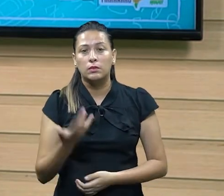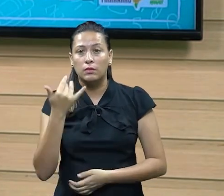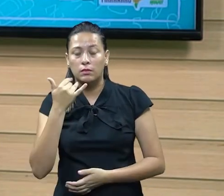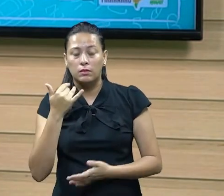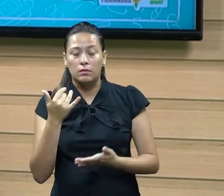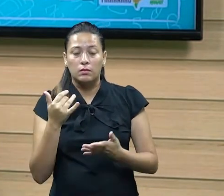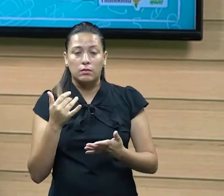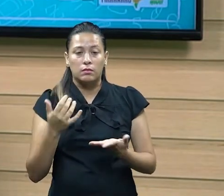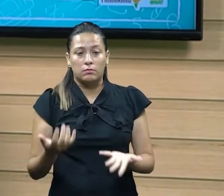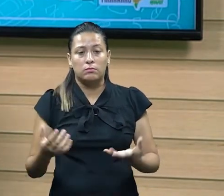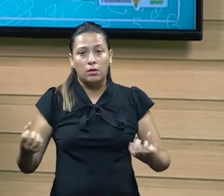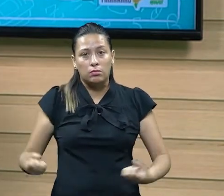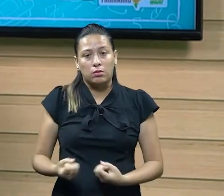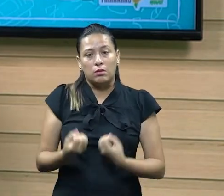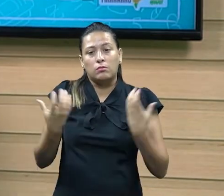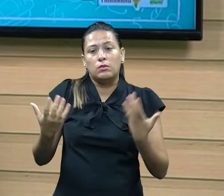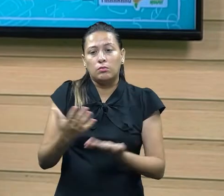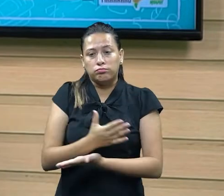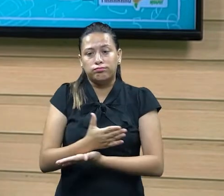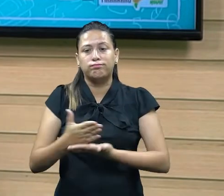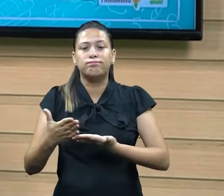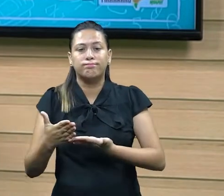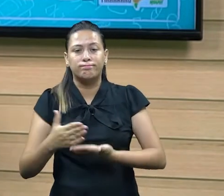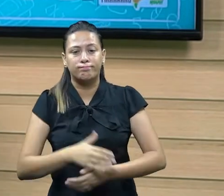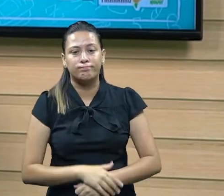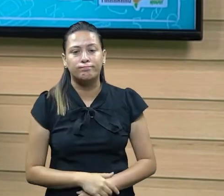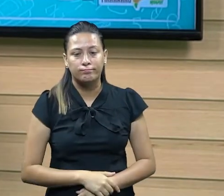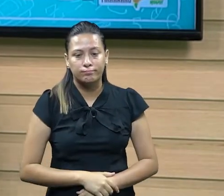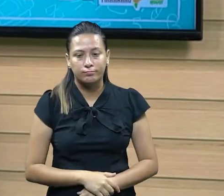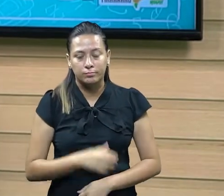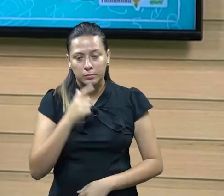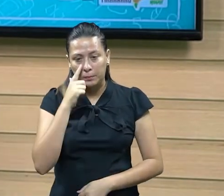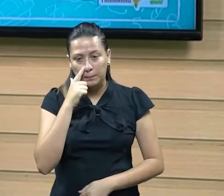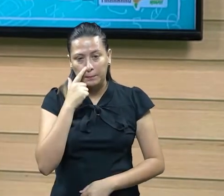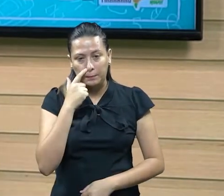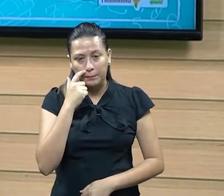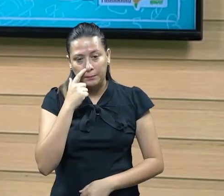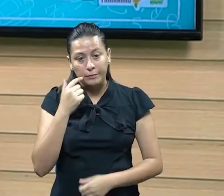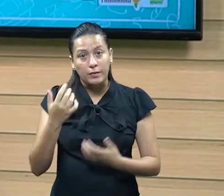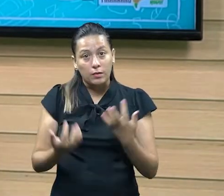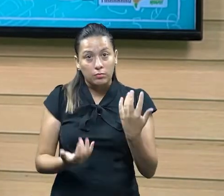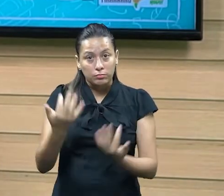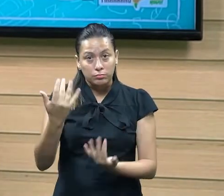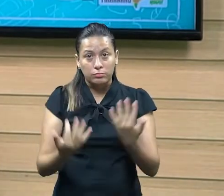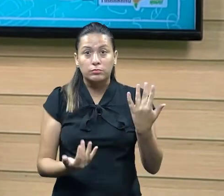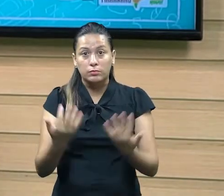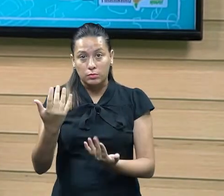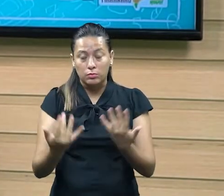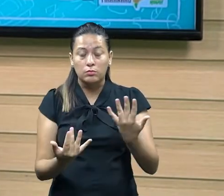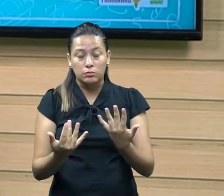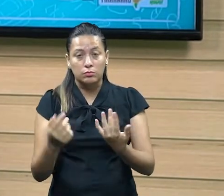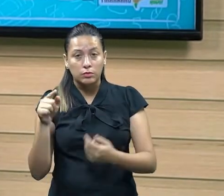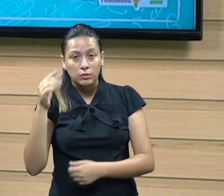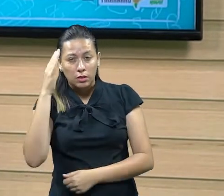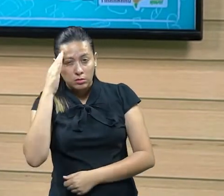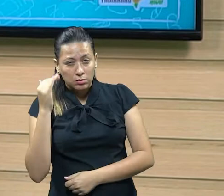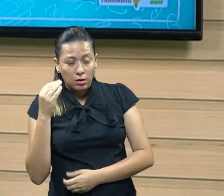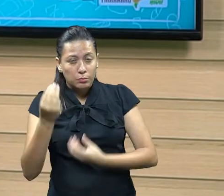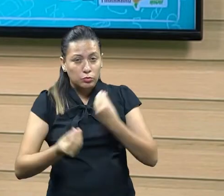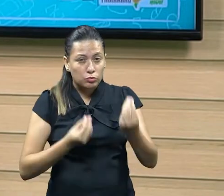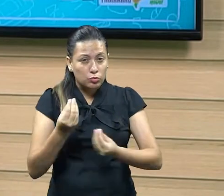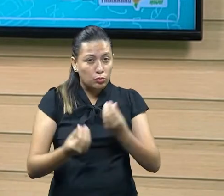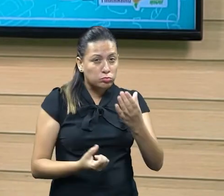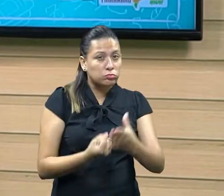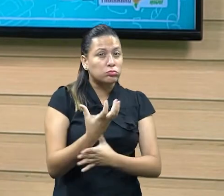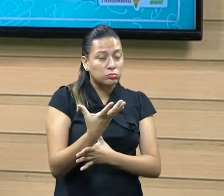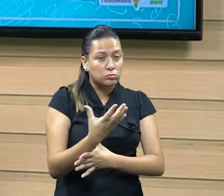calor, chamado de fonte de ignição. Então, sabendo o que é o fogo, sabendo como ele se forma, basta